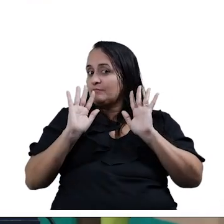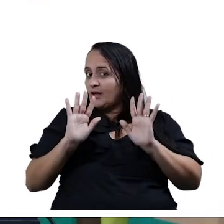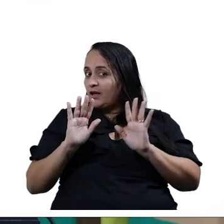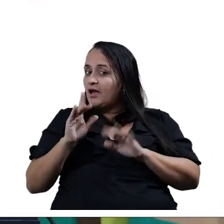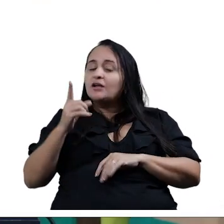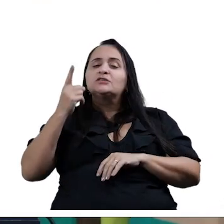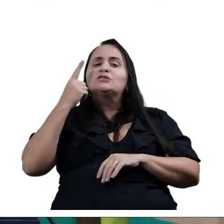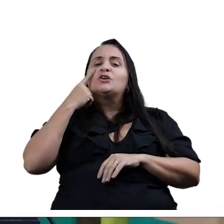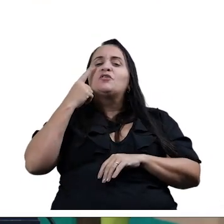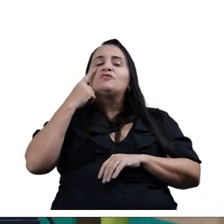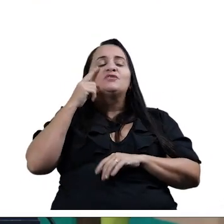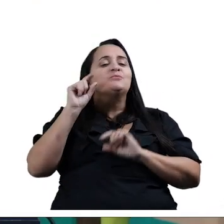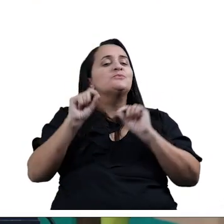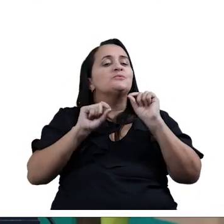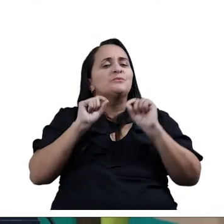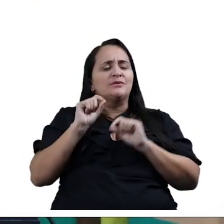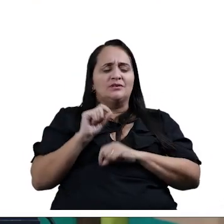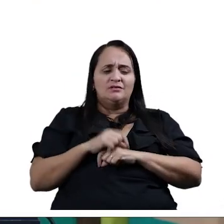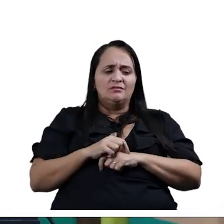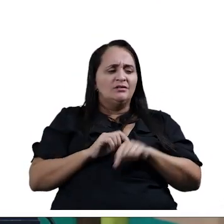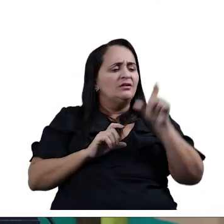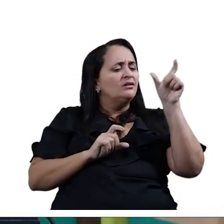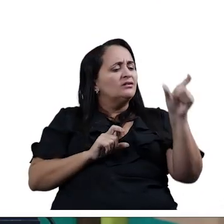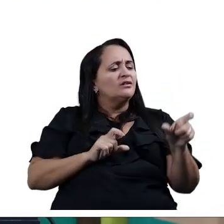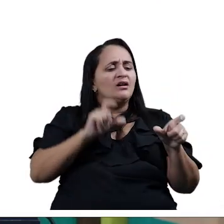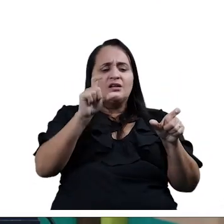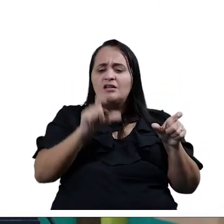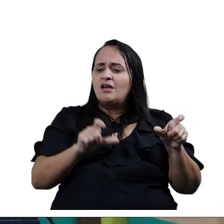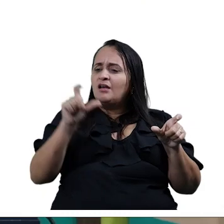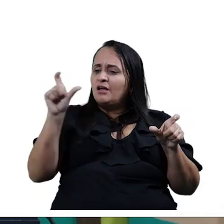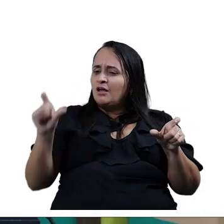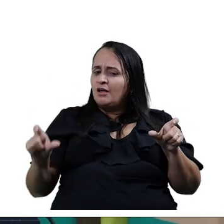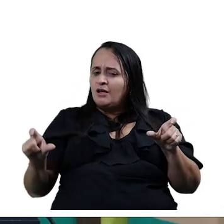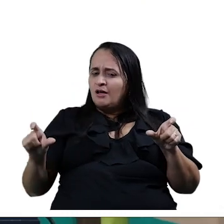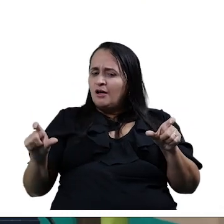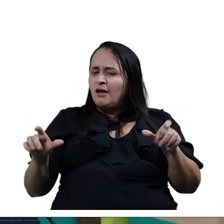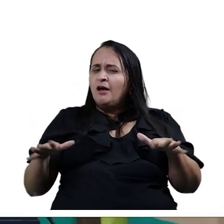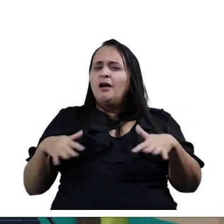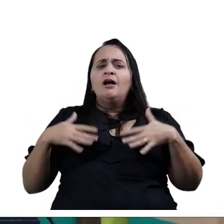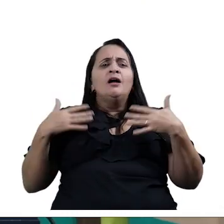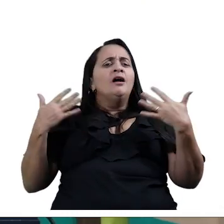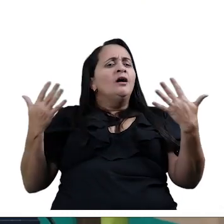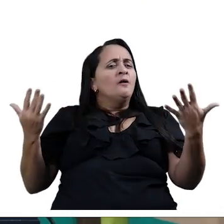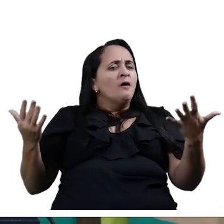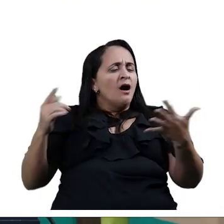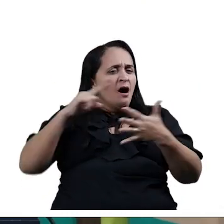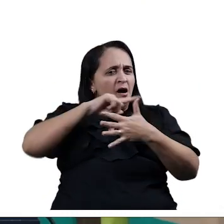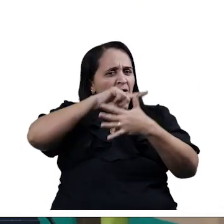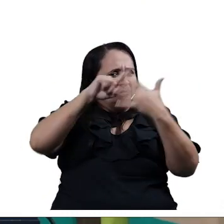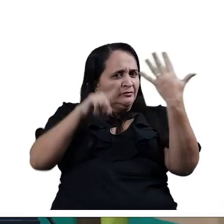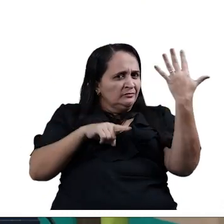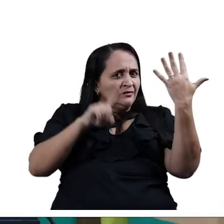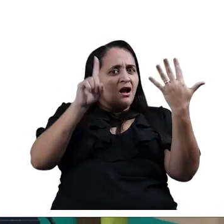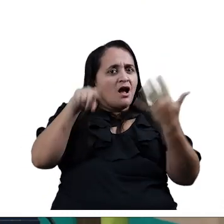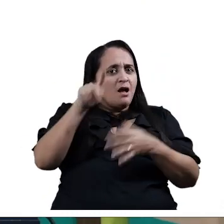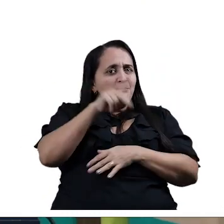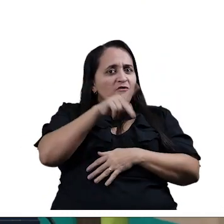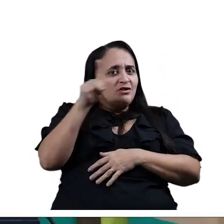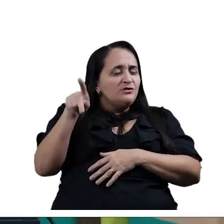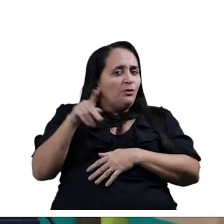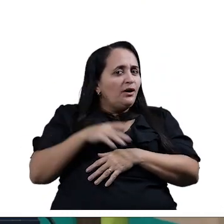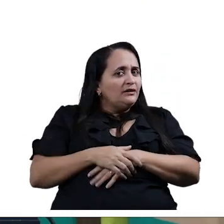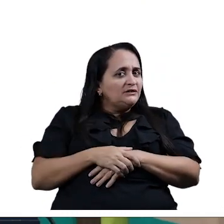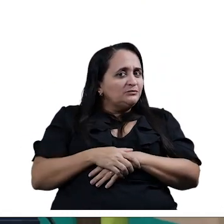nós vimos quem eram os personagens. E eu perguntei para vocês qual desses personagens era